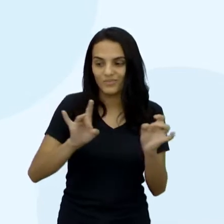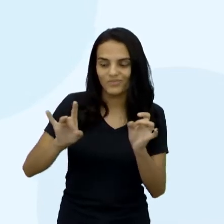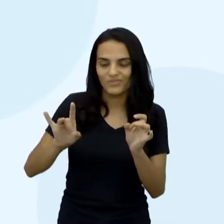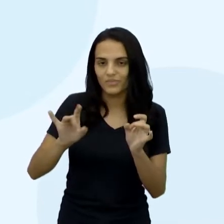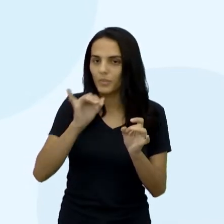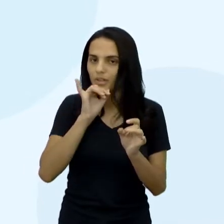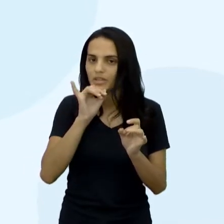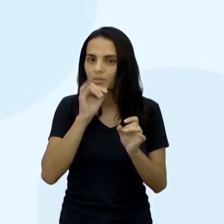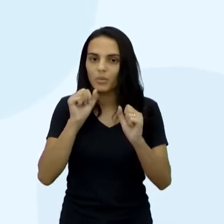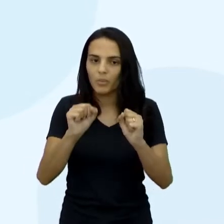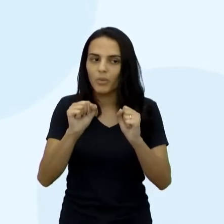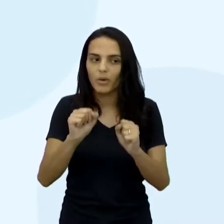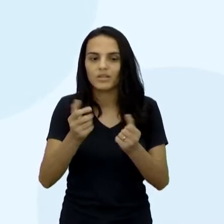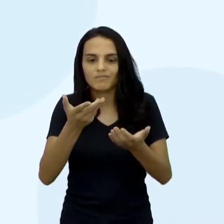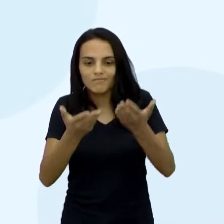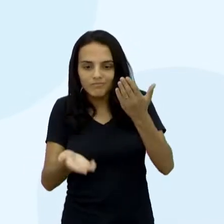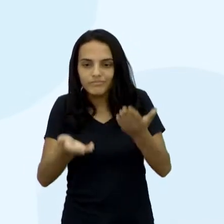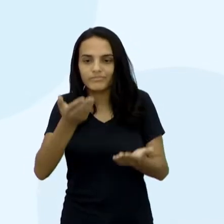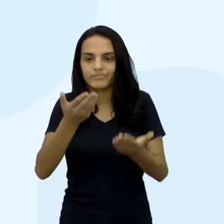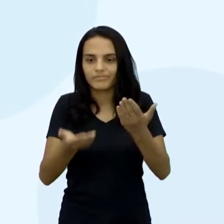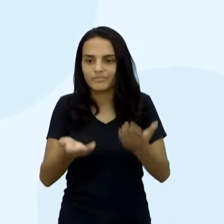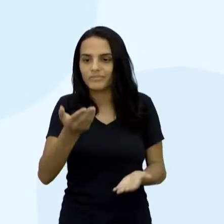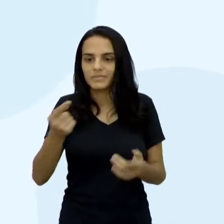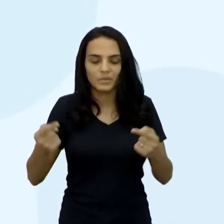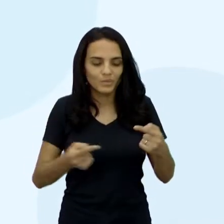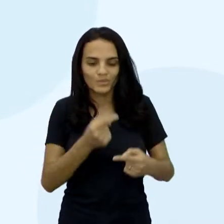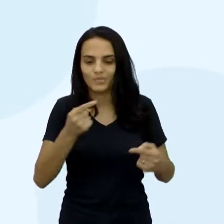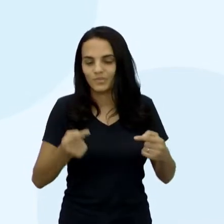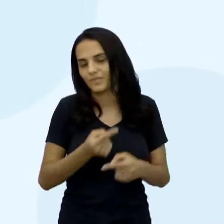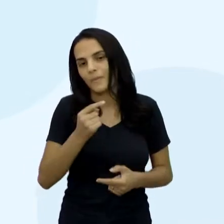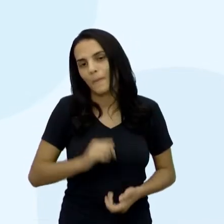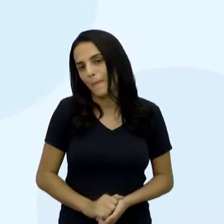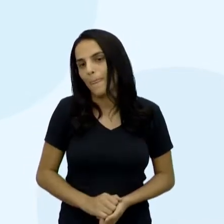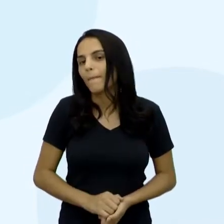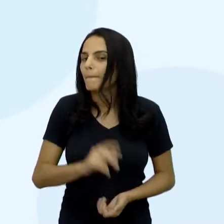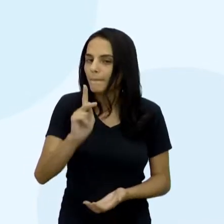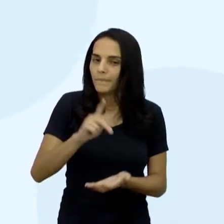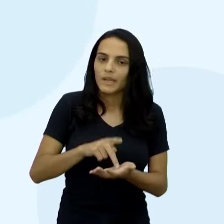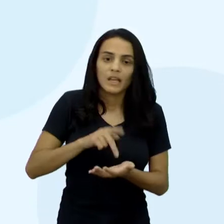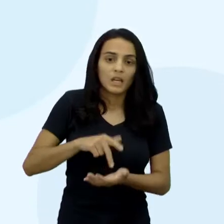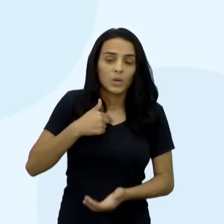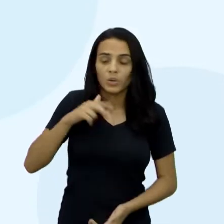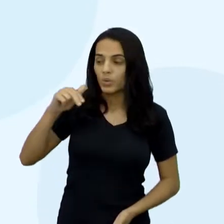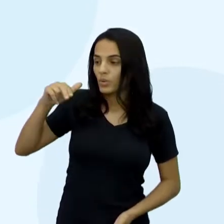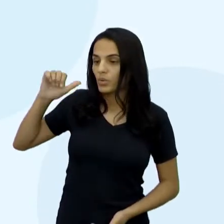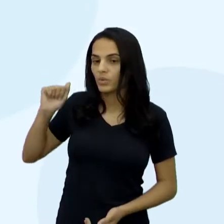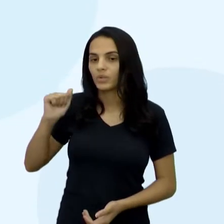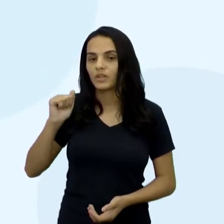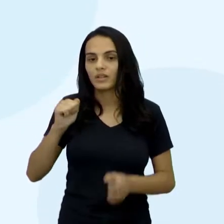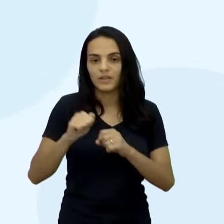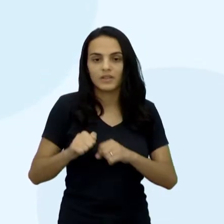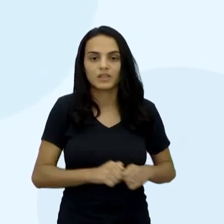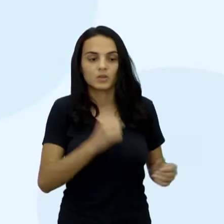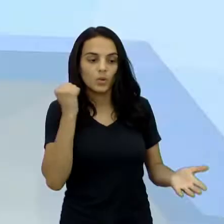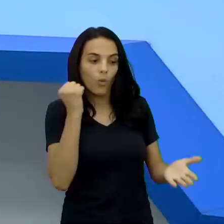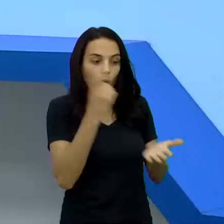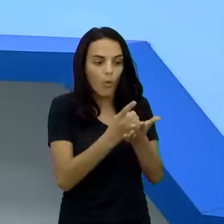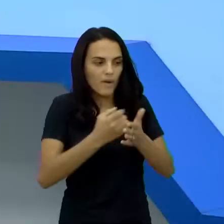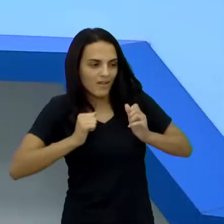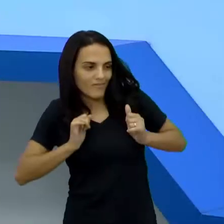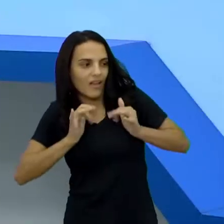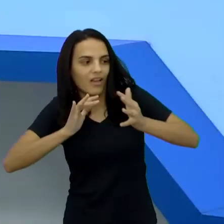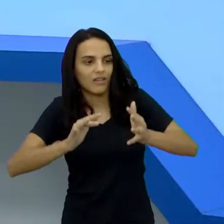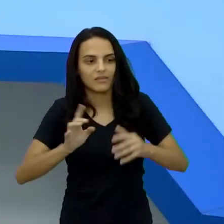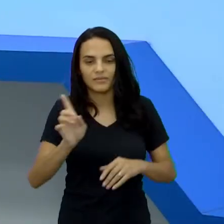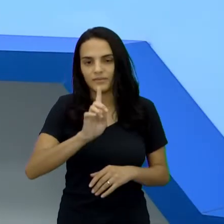estabilidade. Então uma coisa eu acho que não combina com a outra. Eu nunca fiz compras impulsivas. Quer dizer, e todas as compras